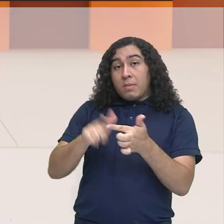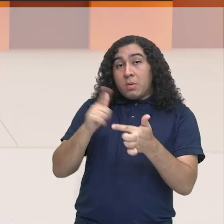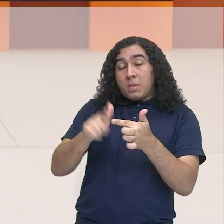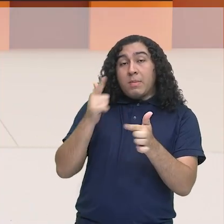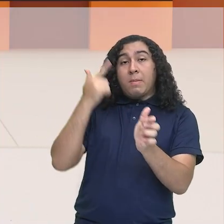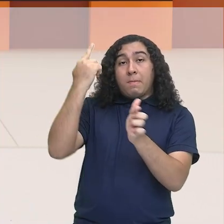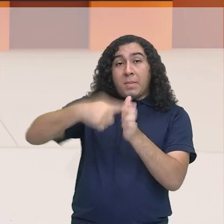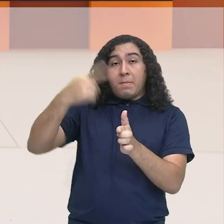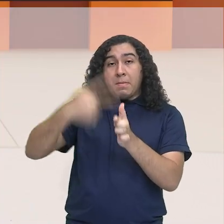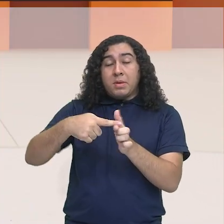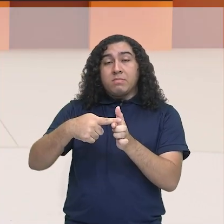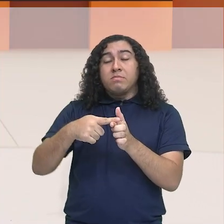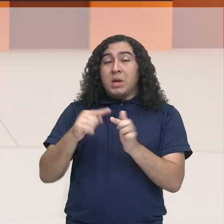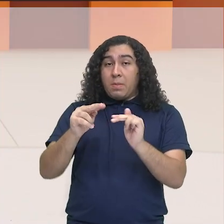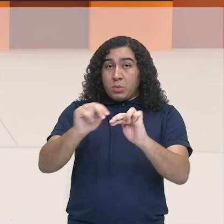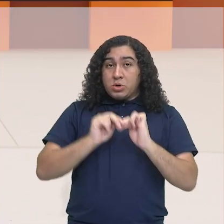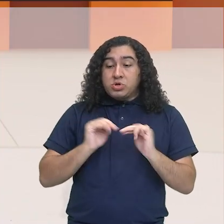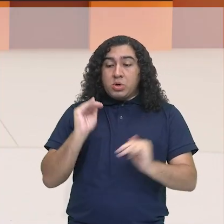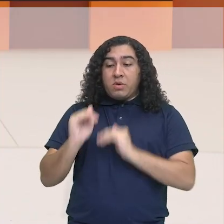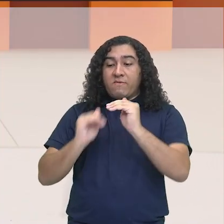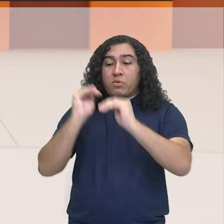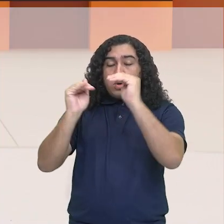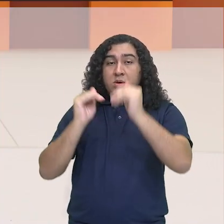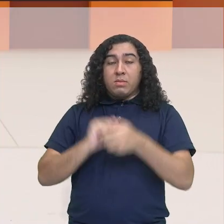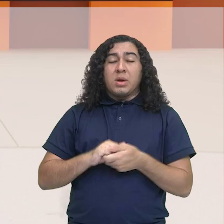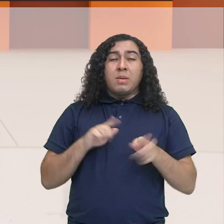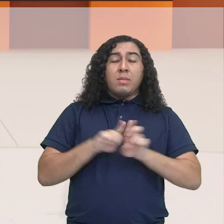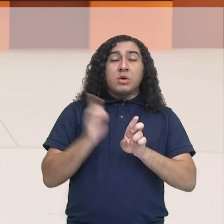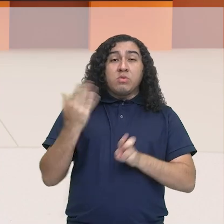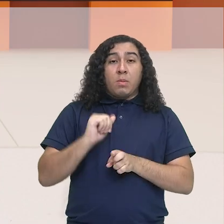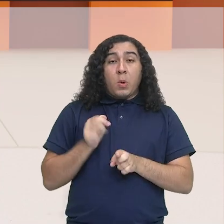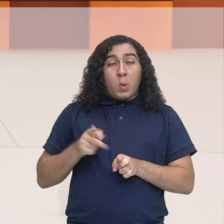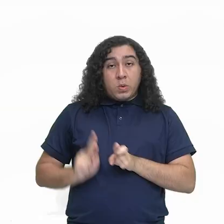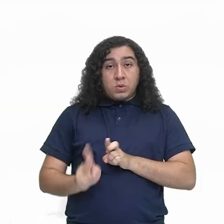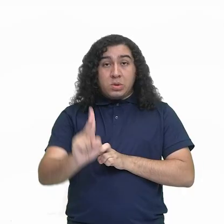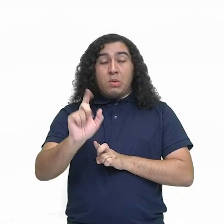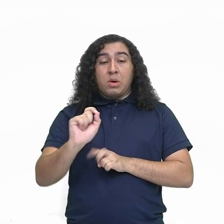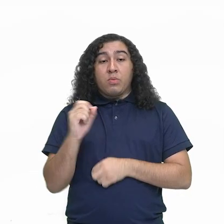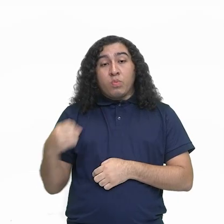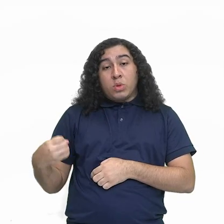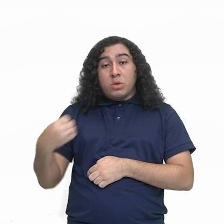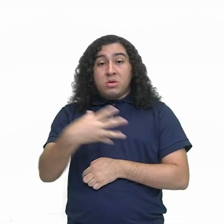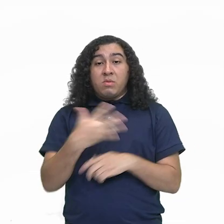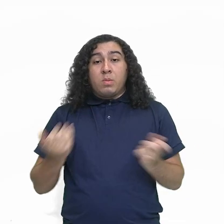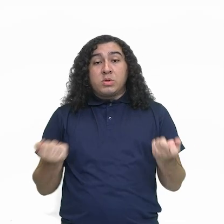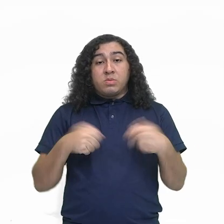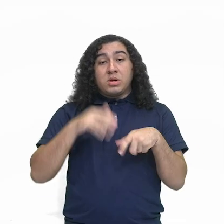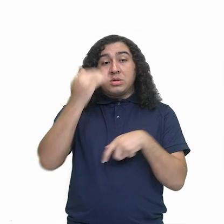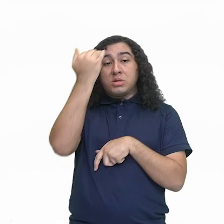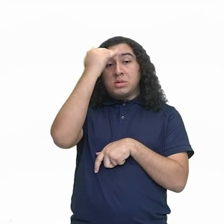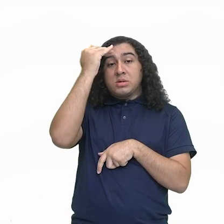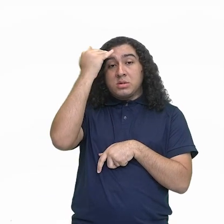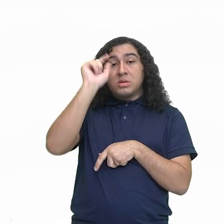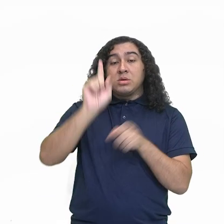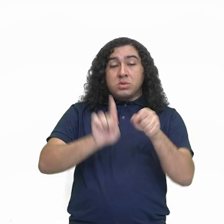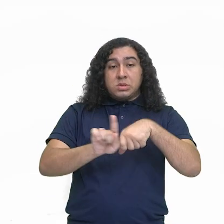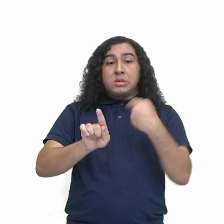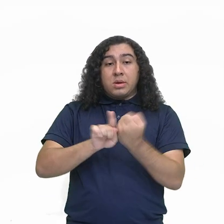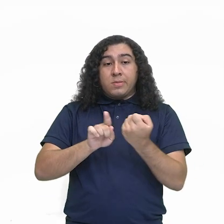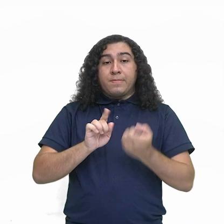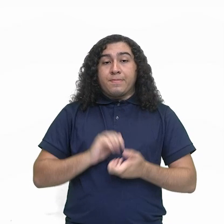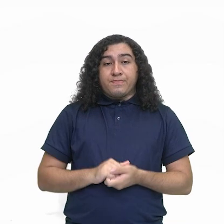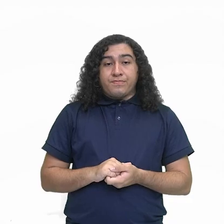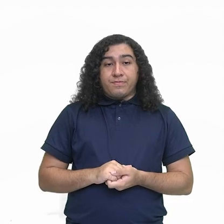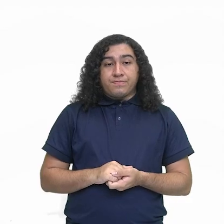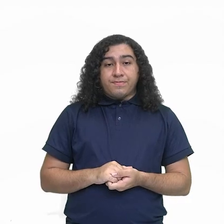conhecimento, certo? Mas vamos continuar aí a nossa reflexão falando de uma nova maneira de interpretação da